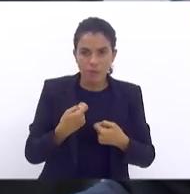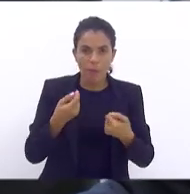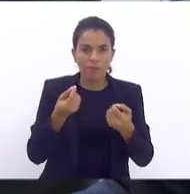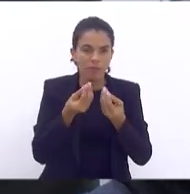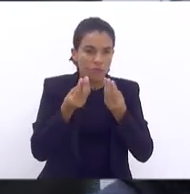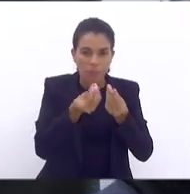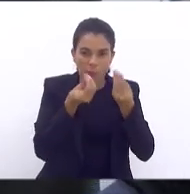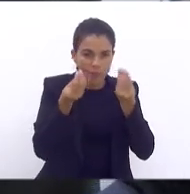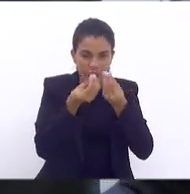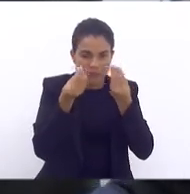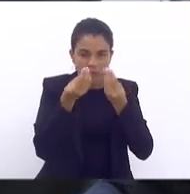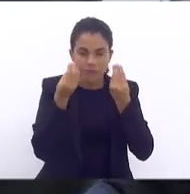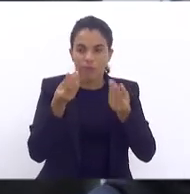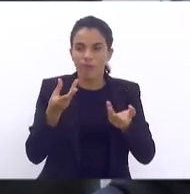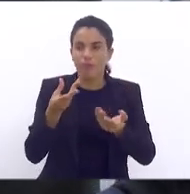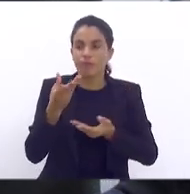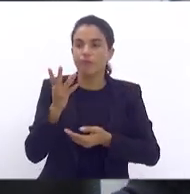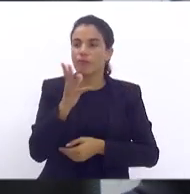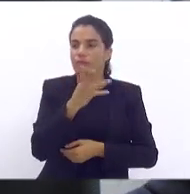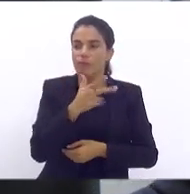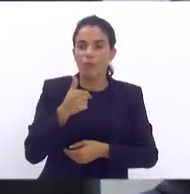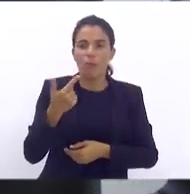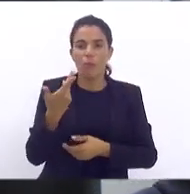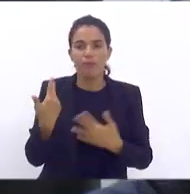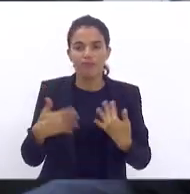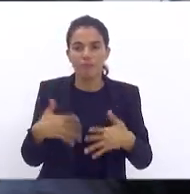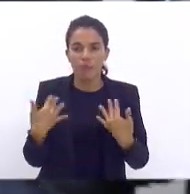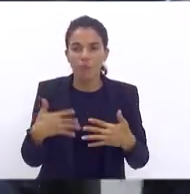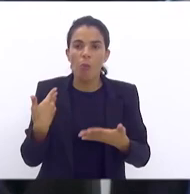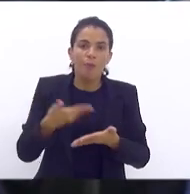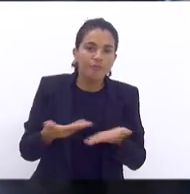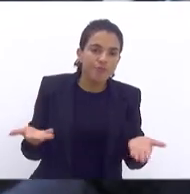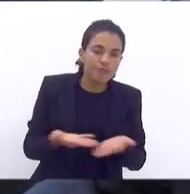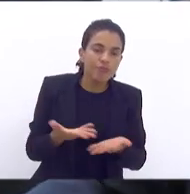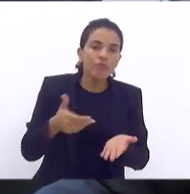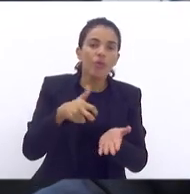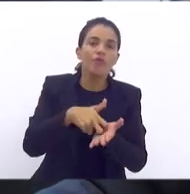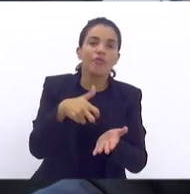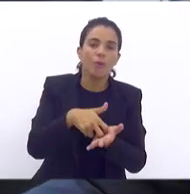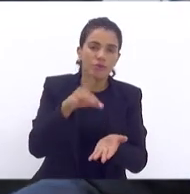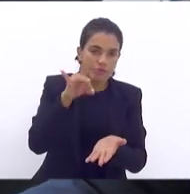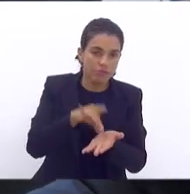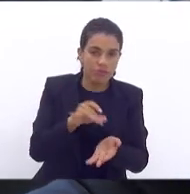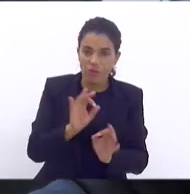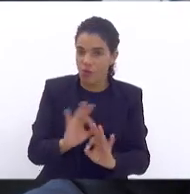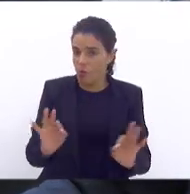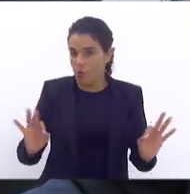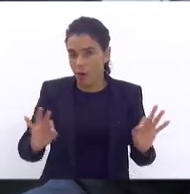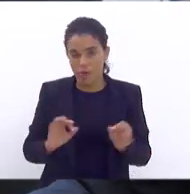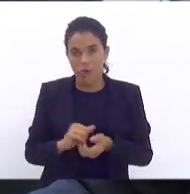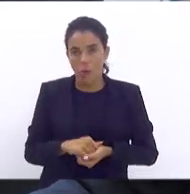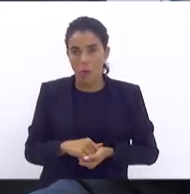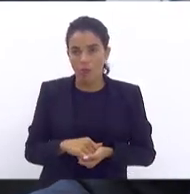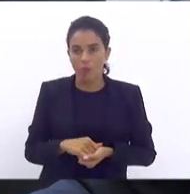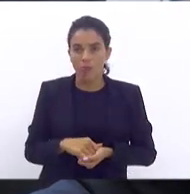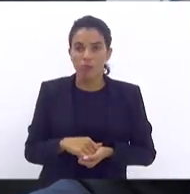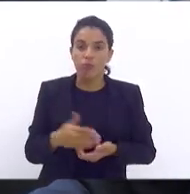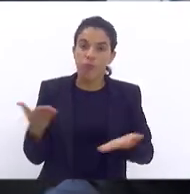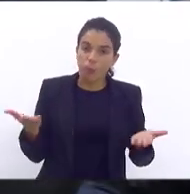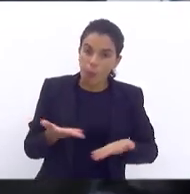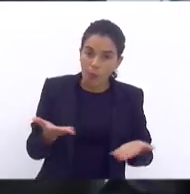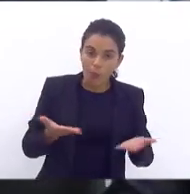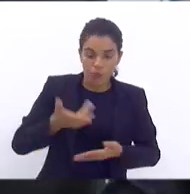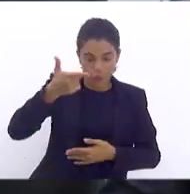refinamento técnico para isso. Quanto tempo demora? Porque até agora, qual foi a punição de fato? Nenhuma. Agora está